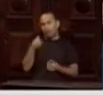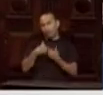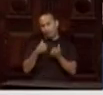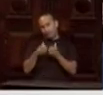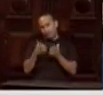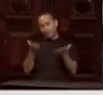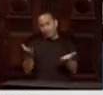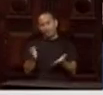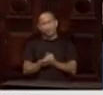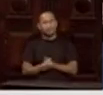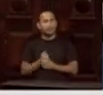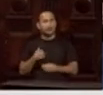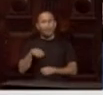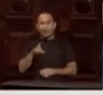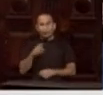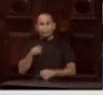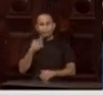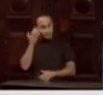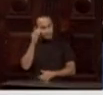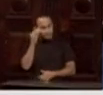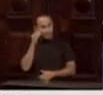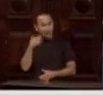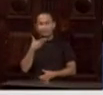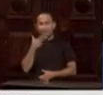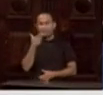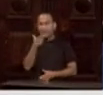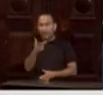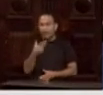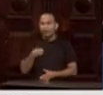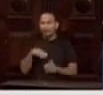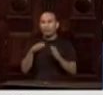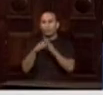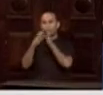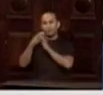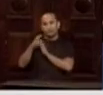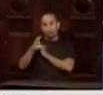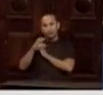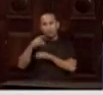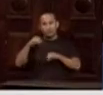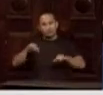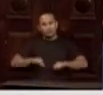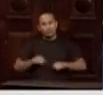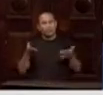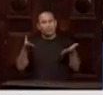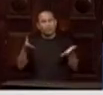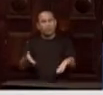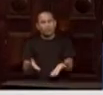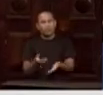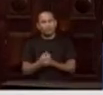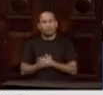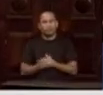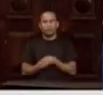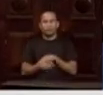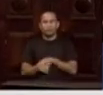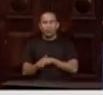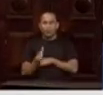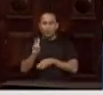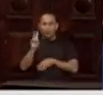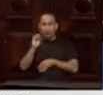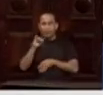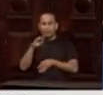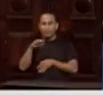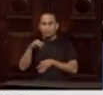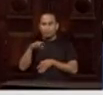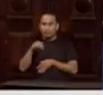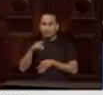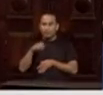eram essas as minhas considerações. E dizer para o morador de Niterói que sofre hoje com a tarifa, né,